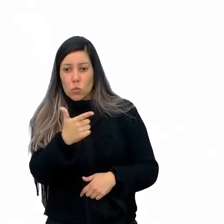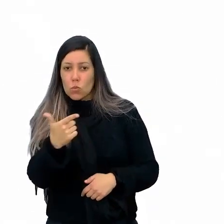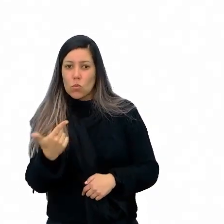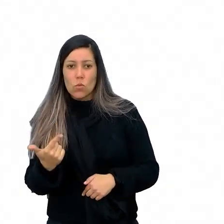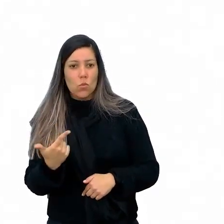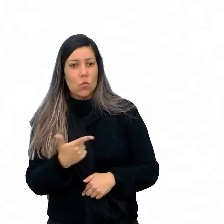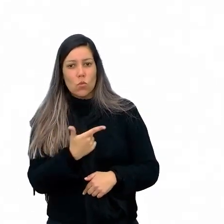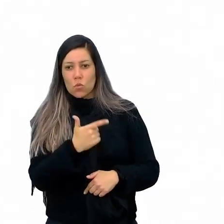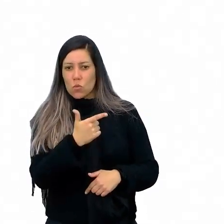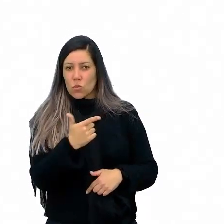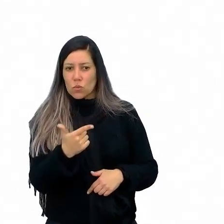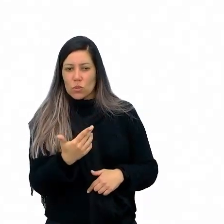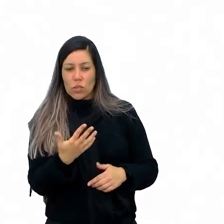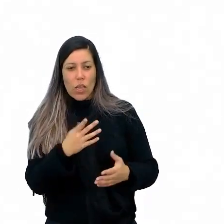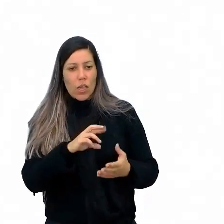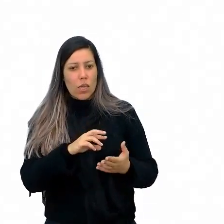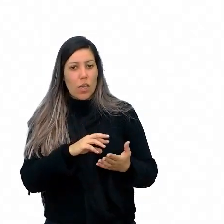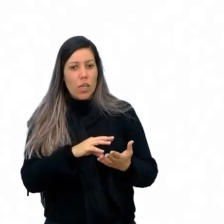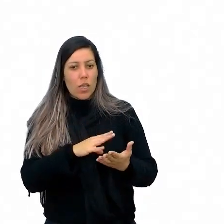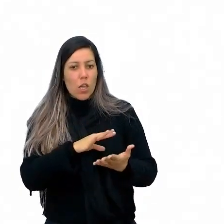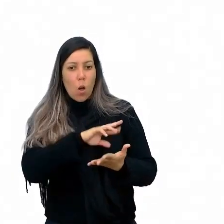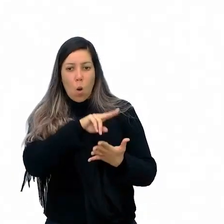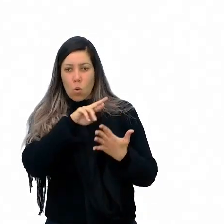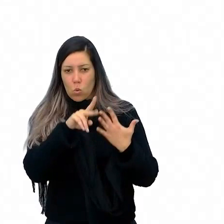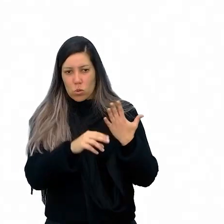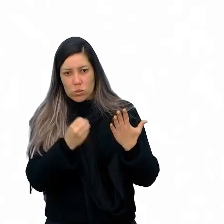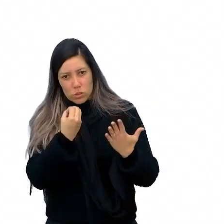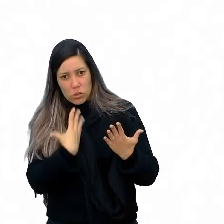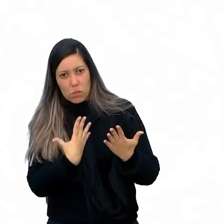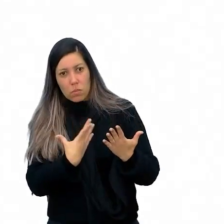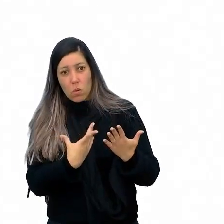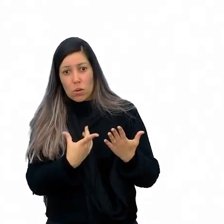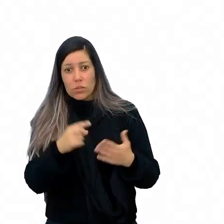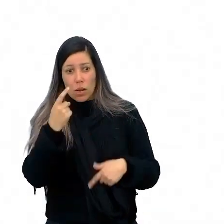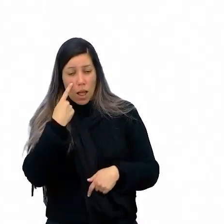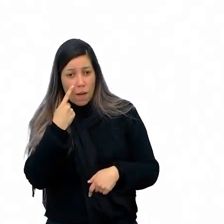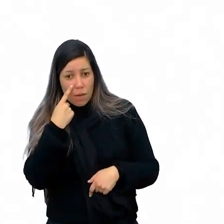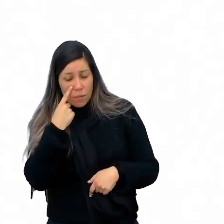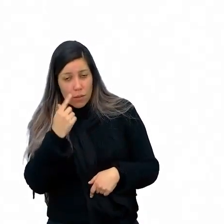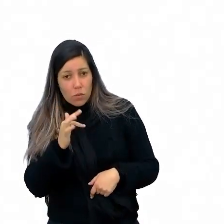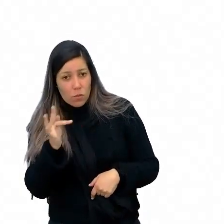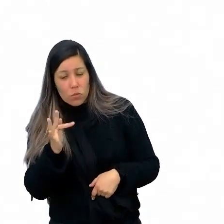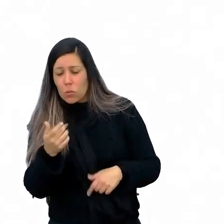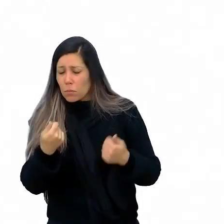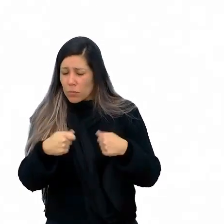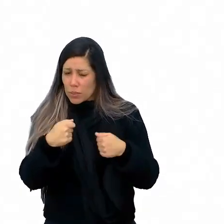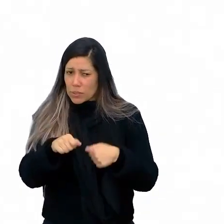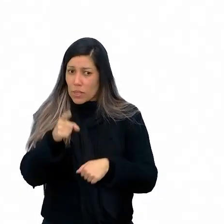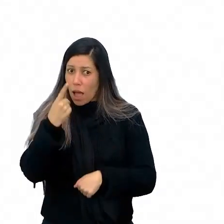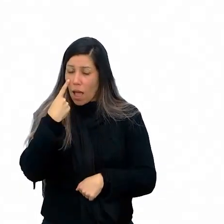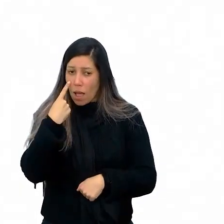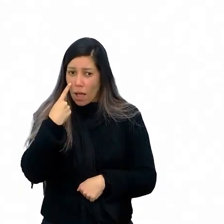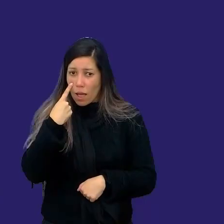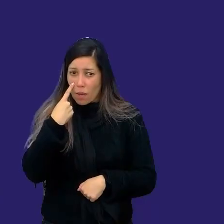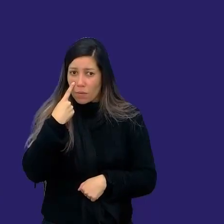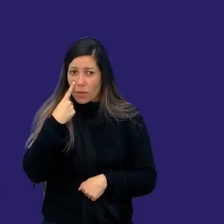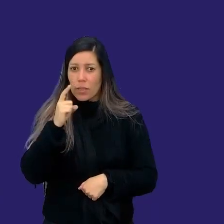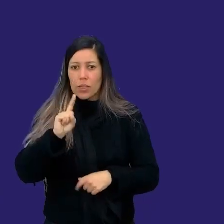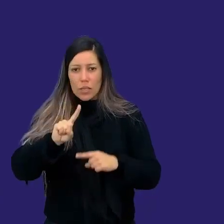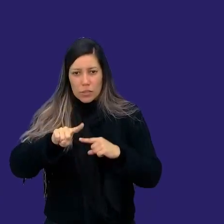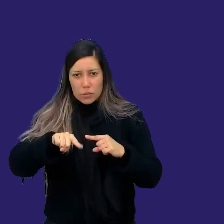as consequências disso. Então, isso é bem legal da gente poder observar. E aí, na